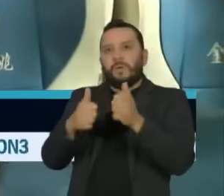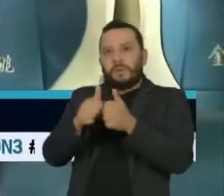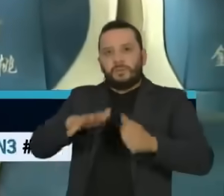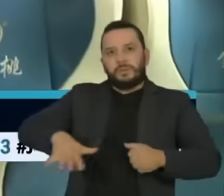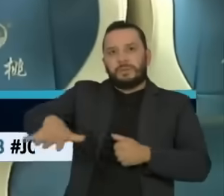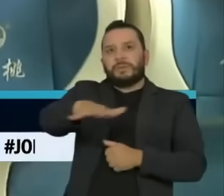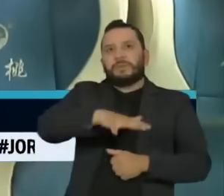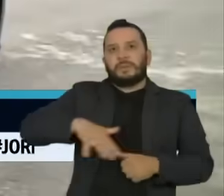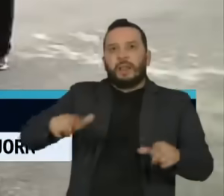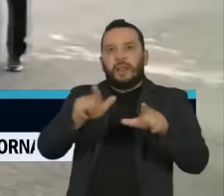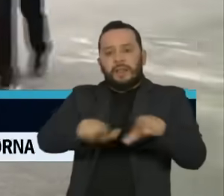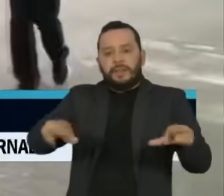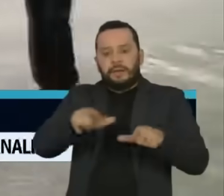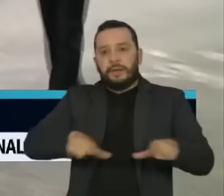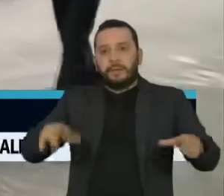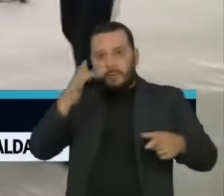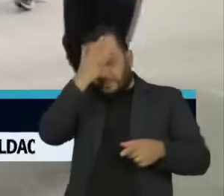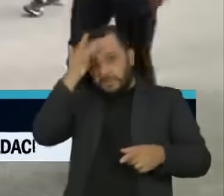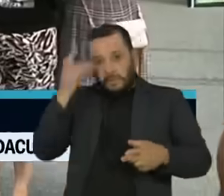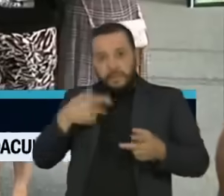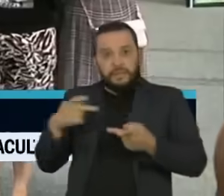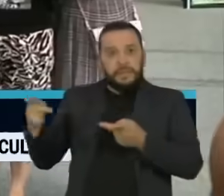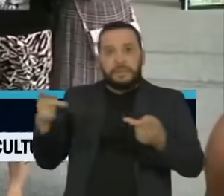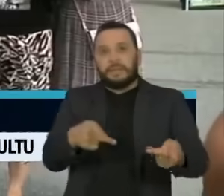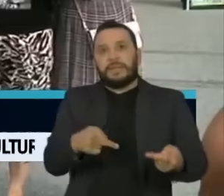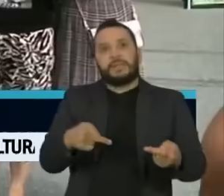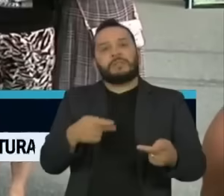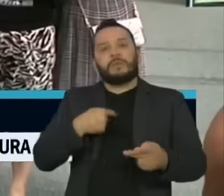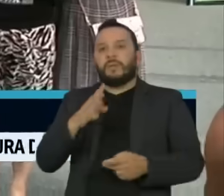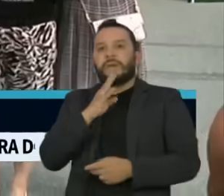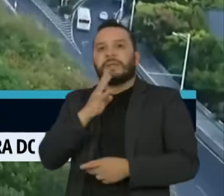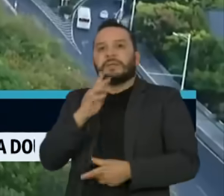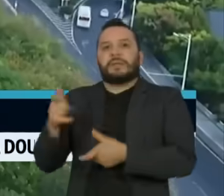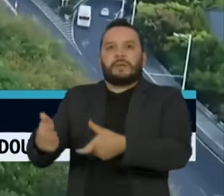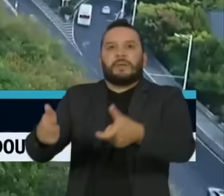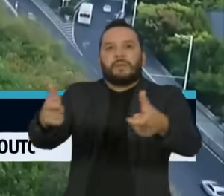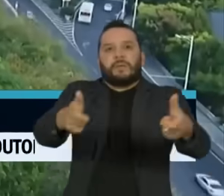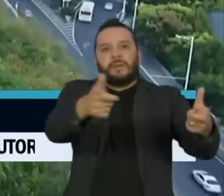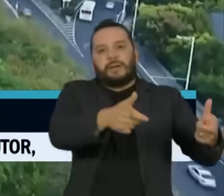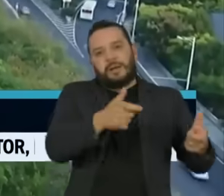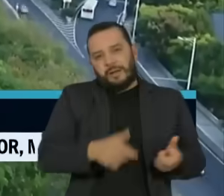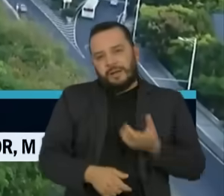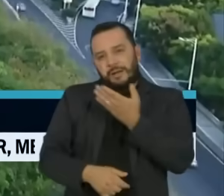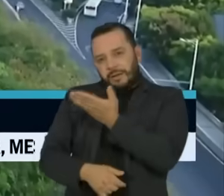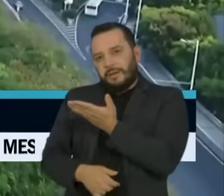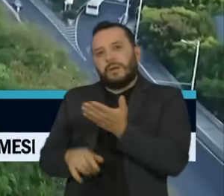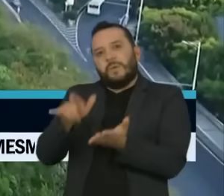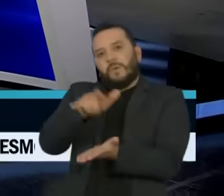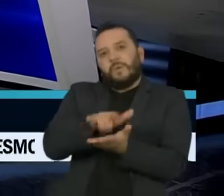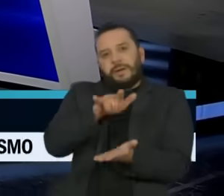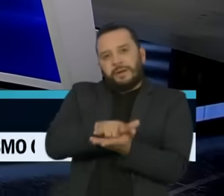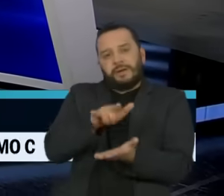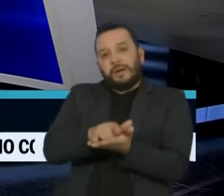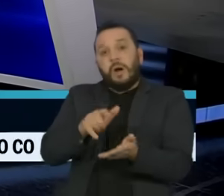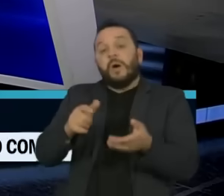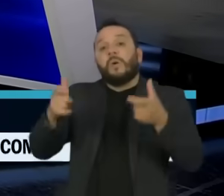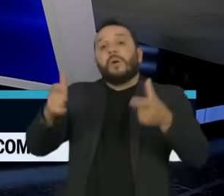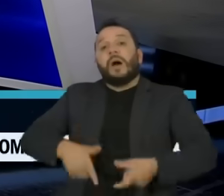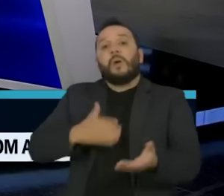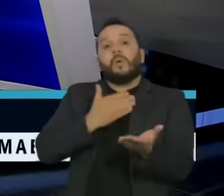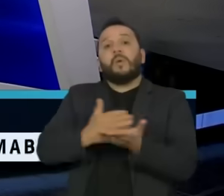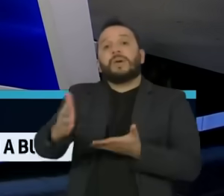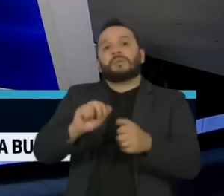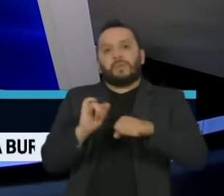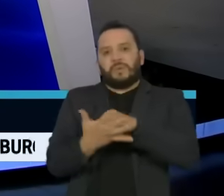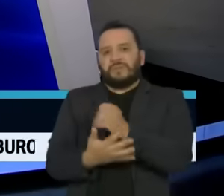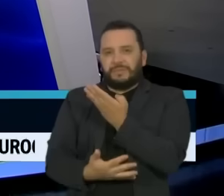e esterilizado, os visitantes percorreram as atrações turísticas da cidade, marco zero da pandemia. Pondé,